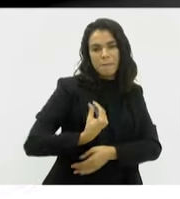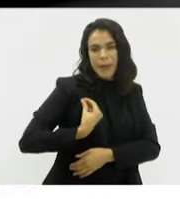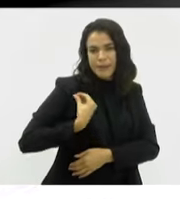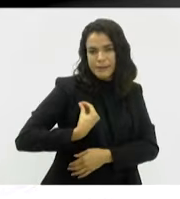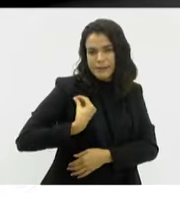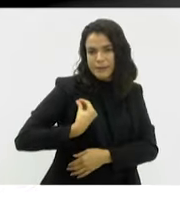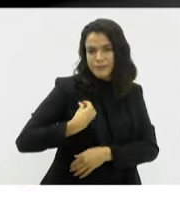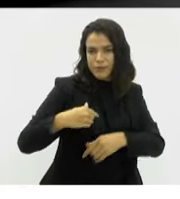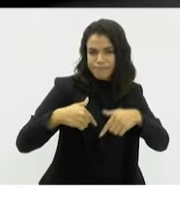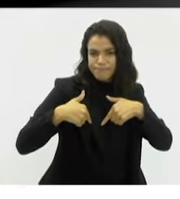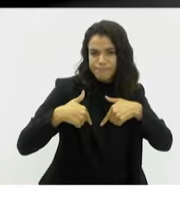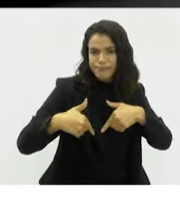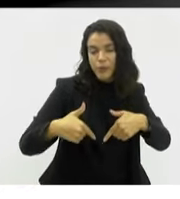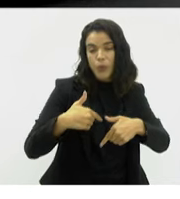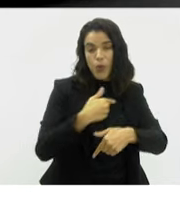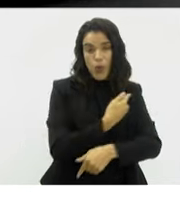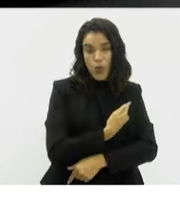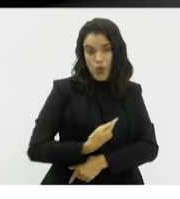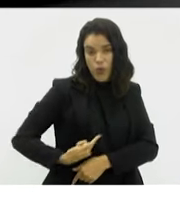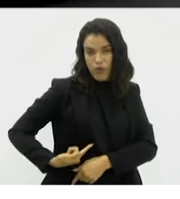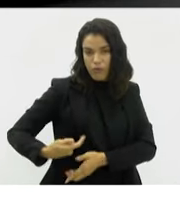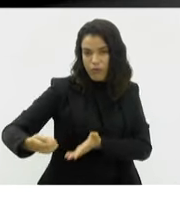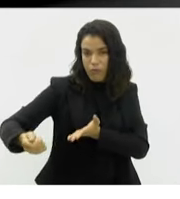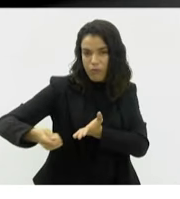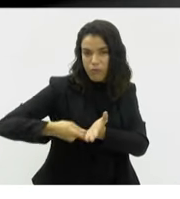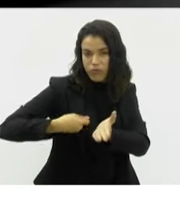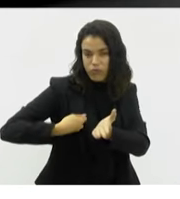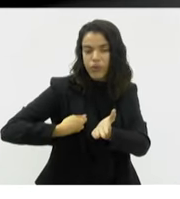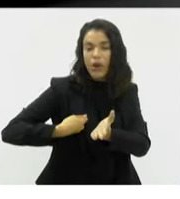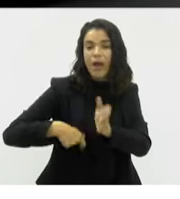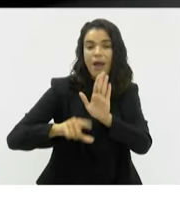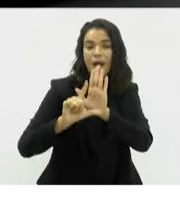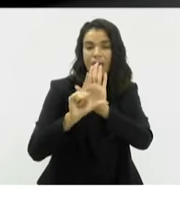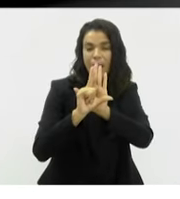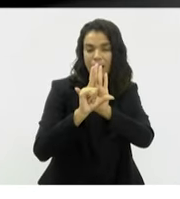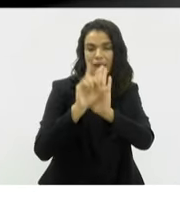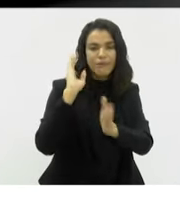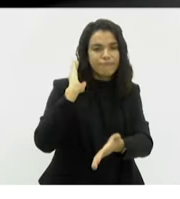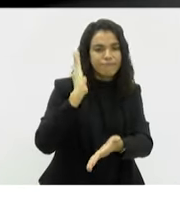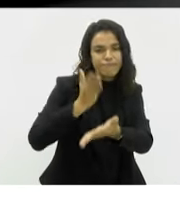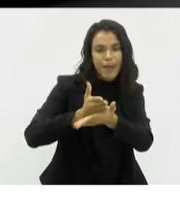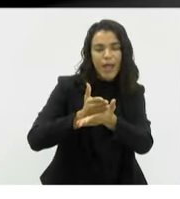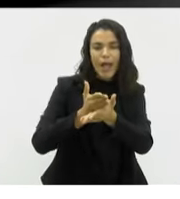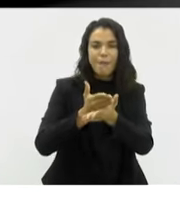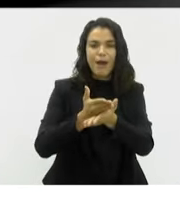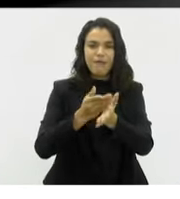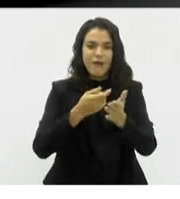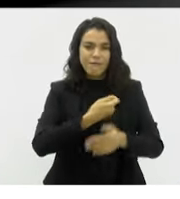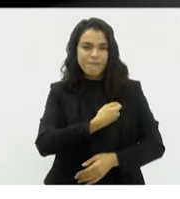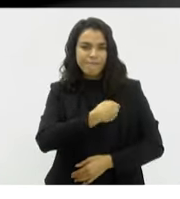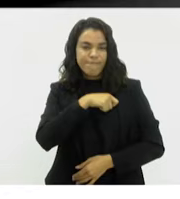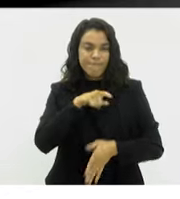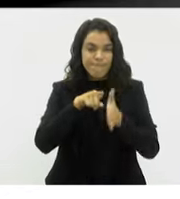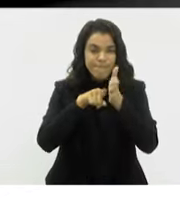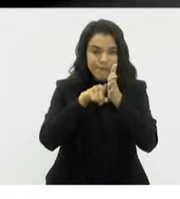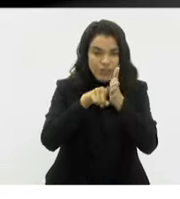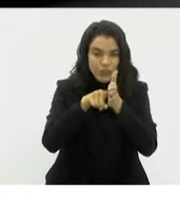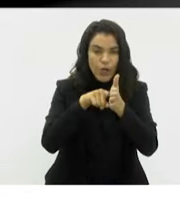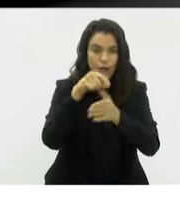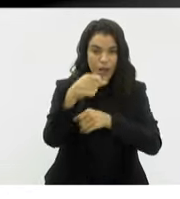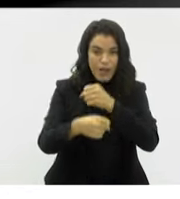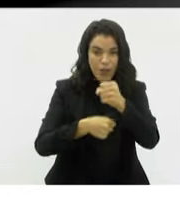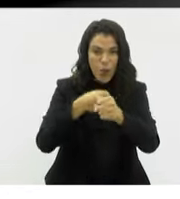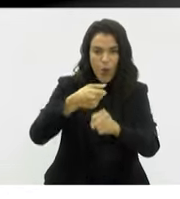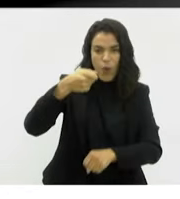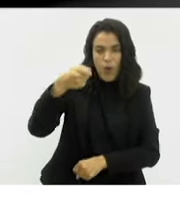participamos, efetuamos, o governador promulgou a lei que acabava com a vistoria anual,